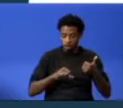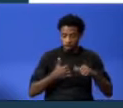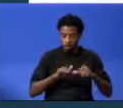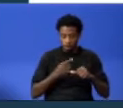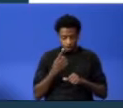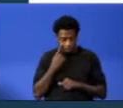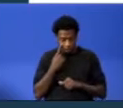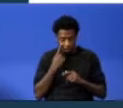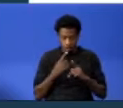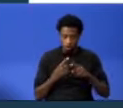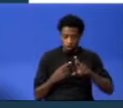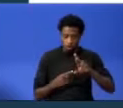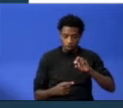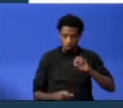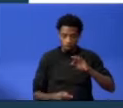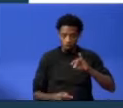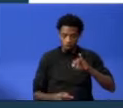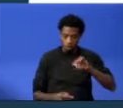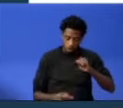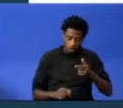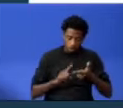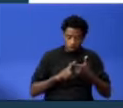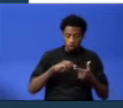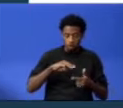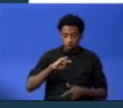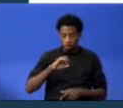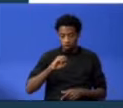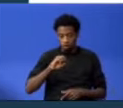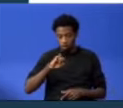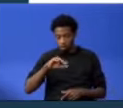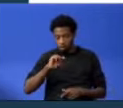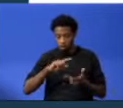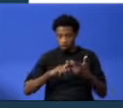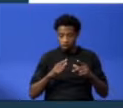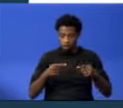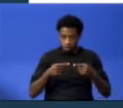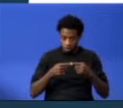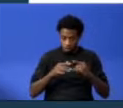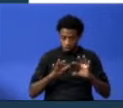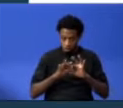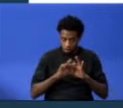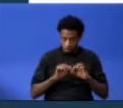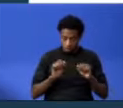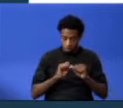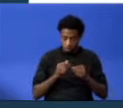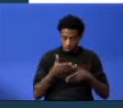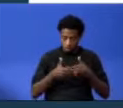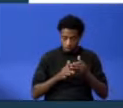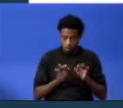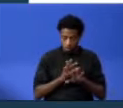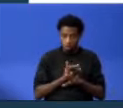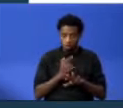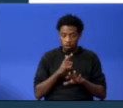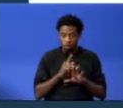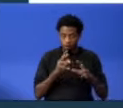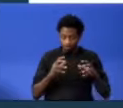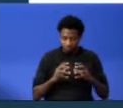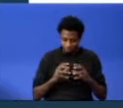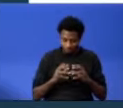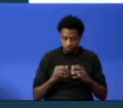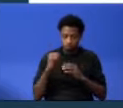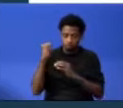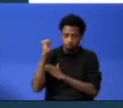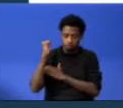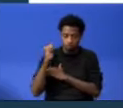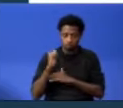que realmente ocorra a contração muscular. Então, elas fazem todo esse processo de regulação. Então, de maneira, a hierarquia, né,